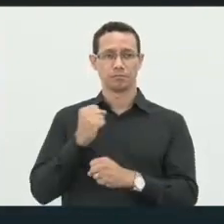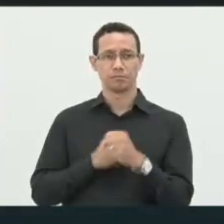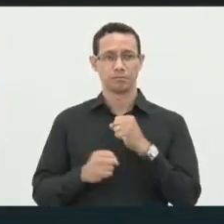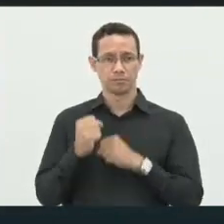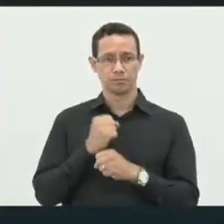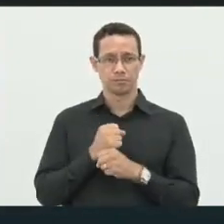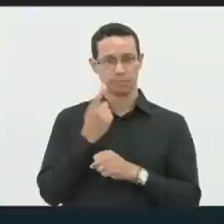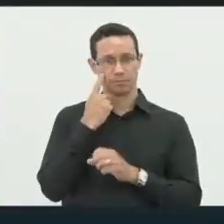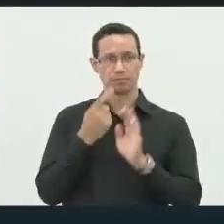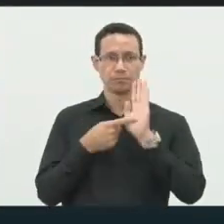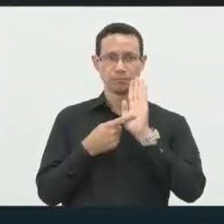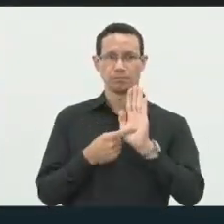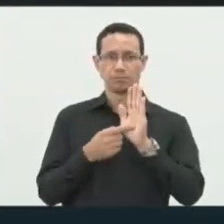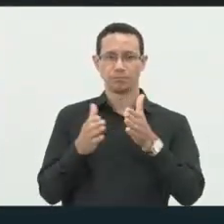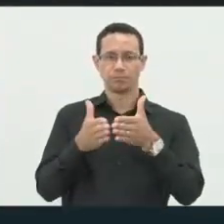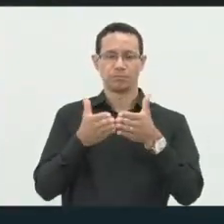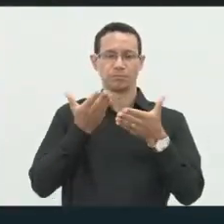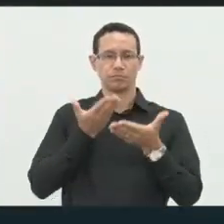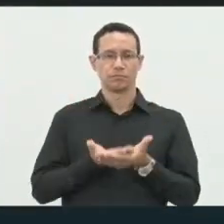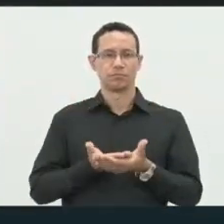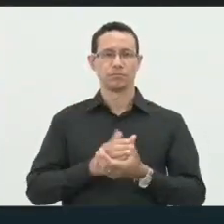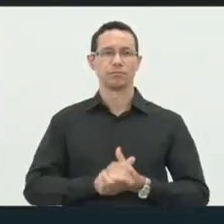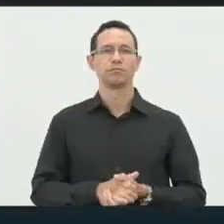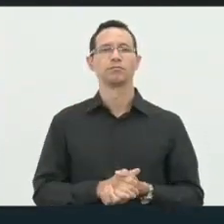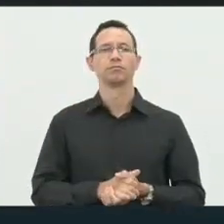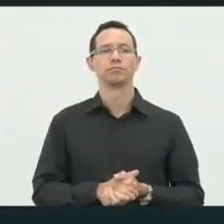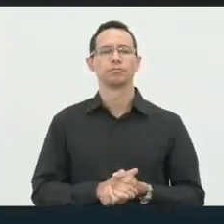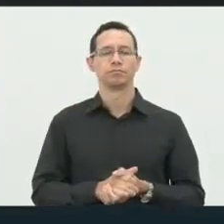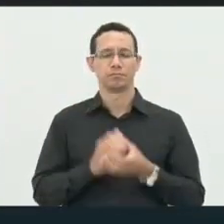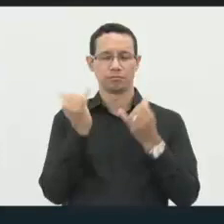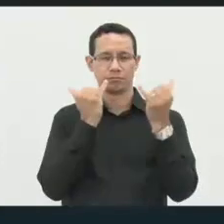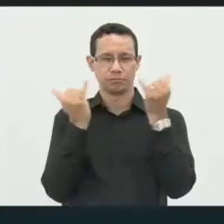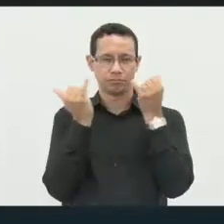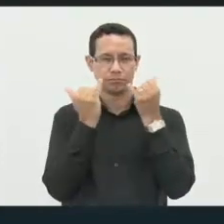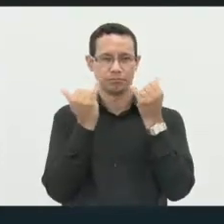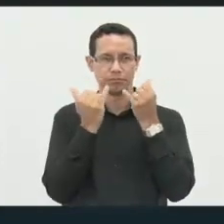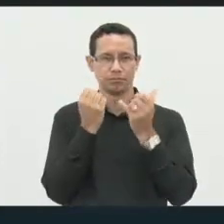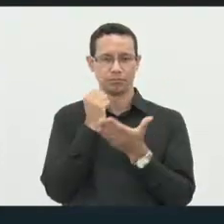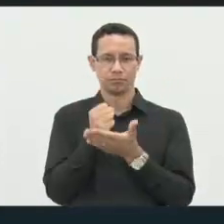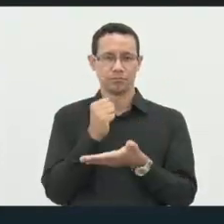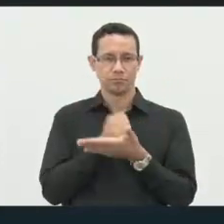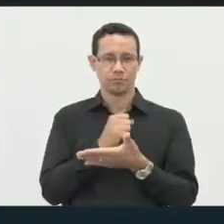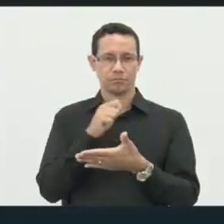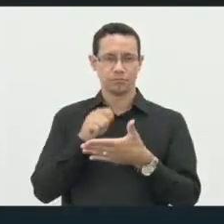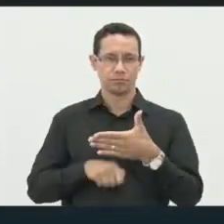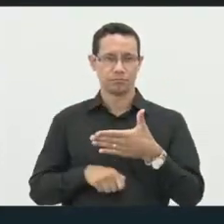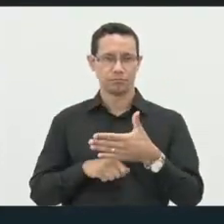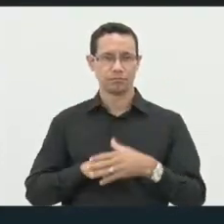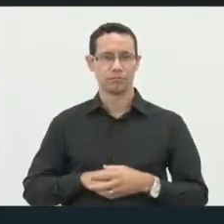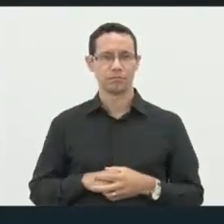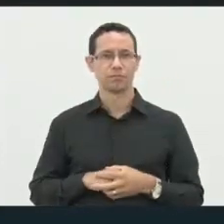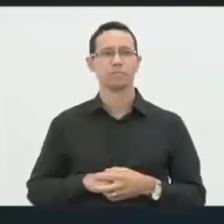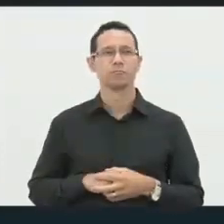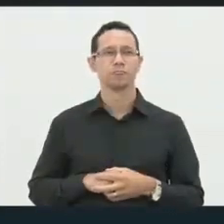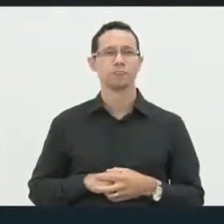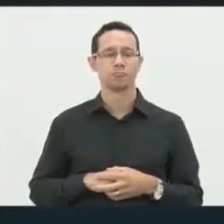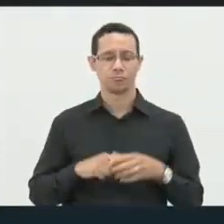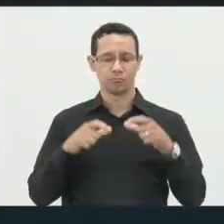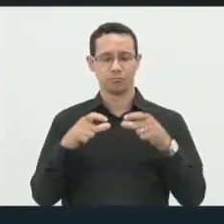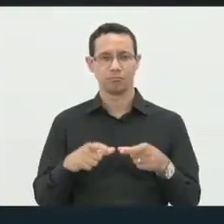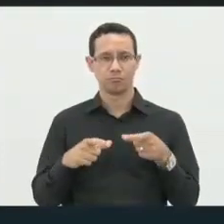apresentei um requerimento solicitando informações sobre o contrato dessa unidade de